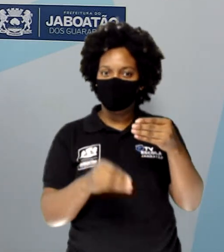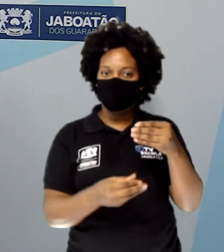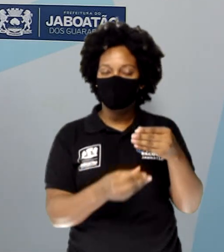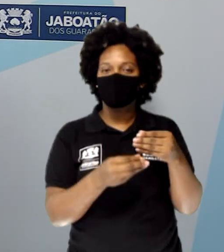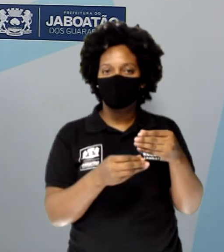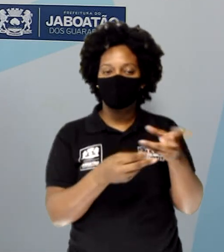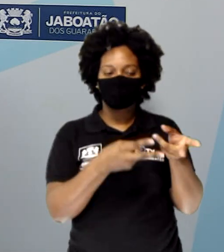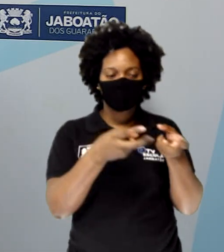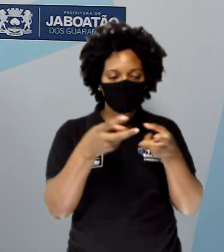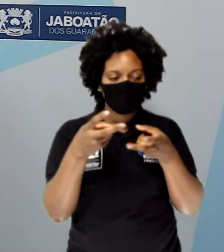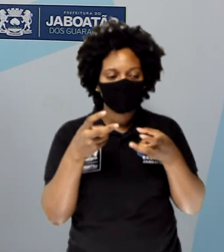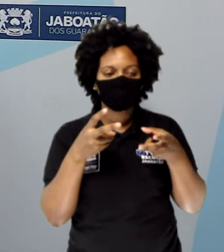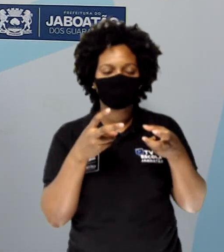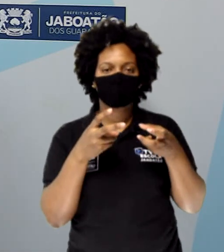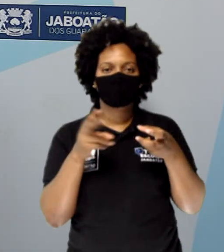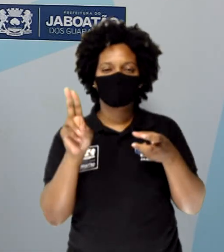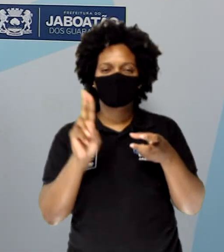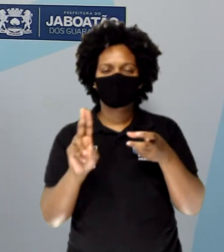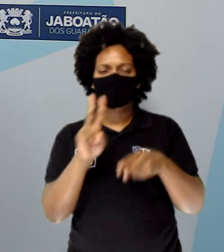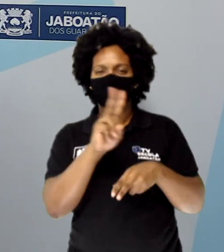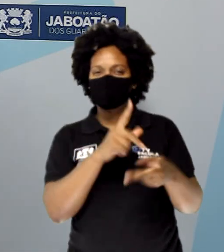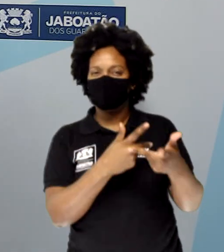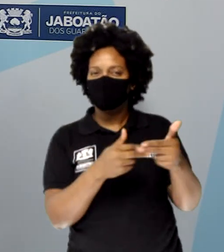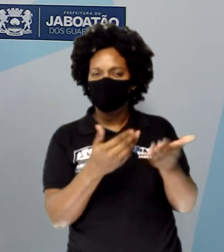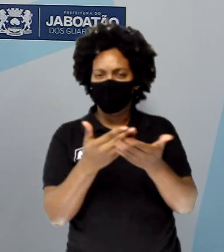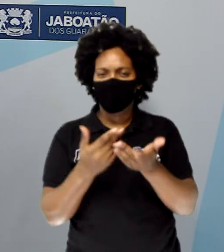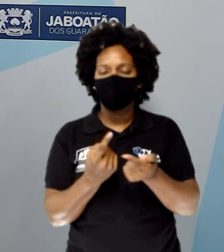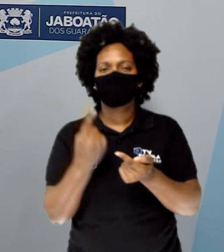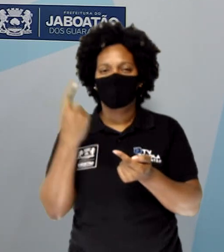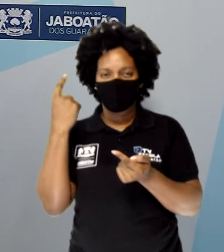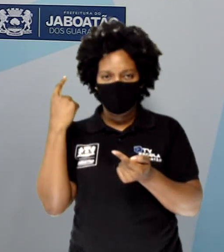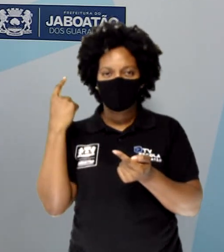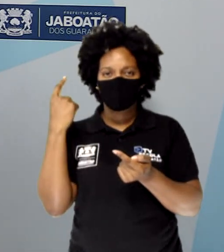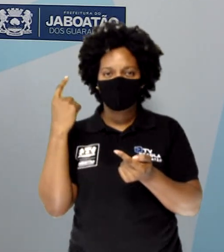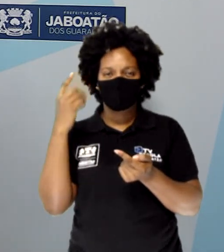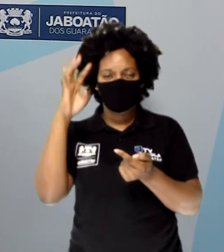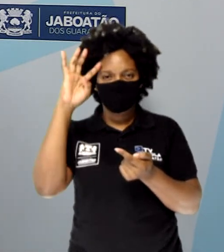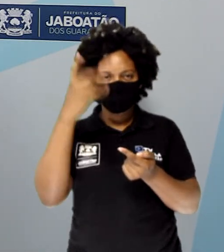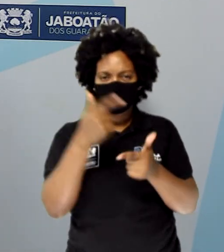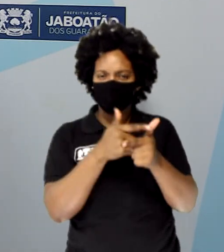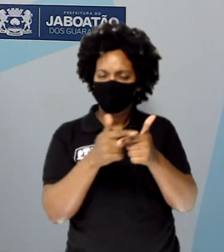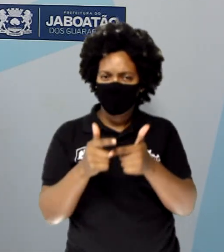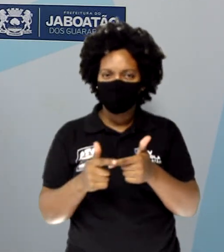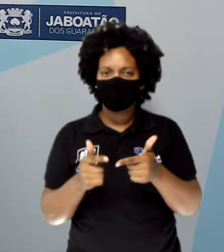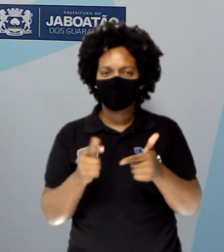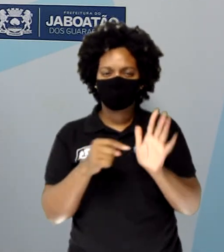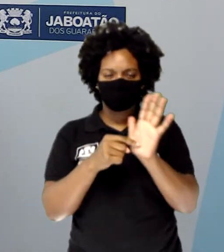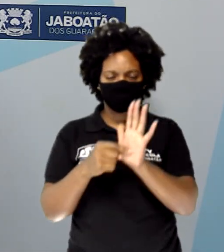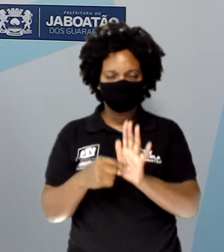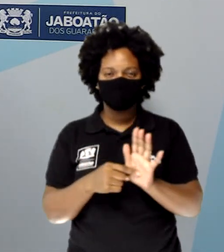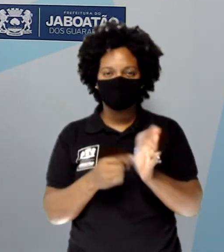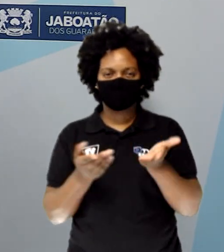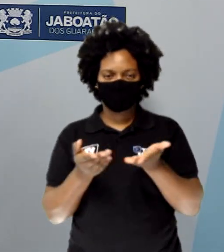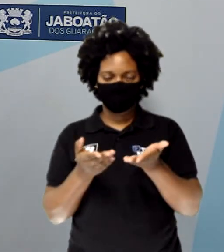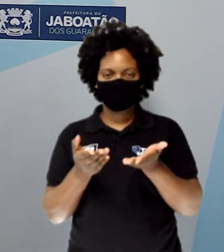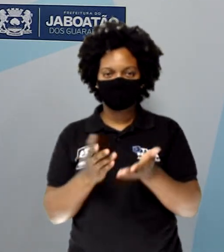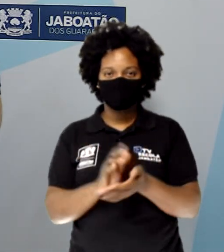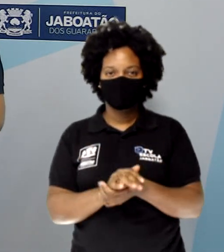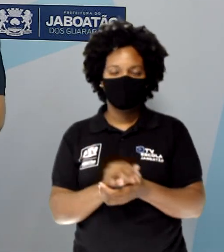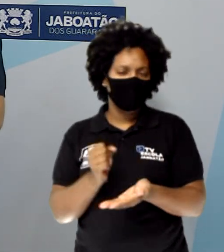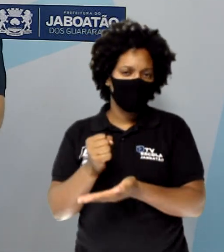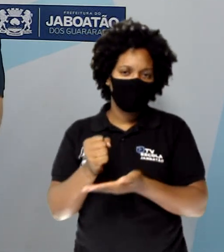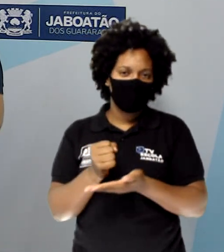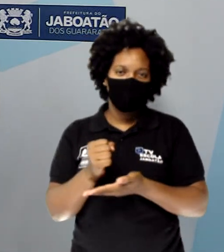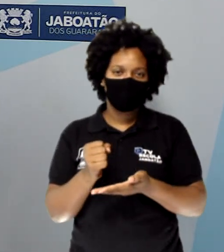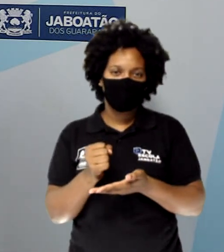a utilização de ferramentas que a gente estudou nas aulas anteriores para resolver os problemas que vão aparecendo por aqui, tá certo? Basicamente, a